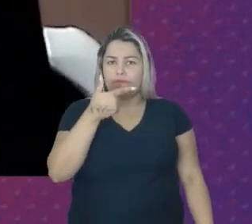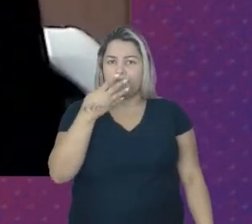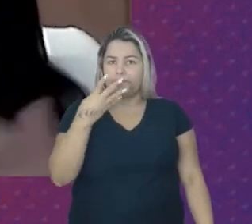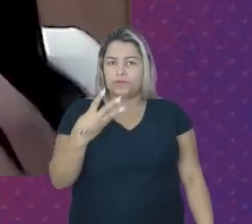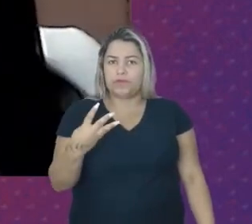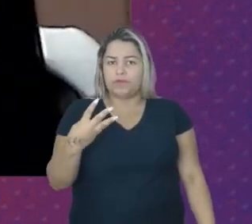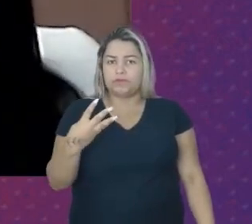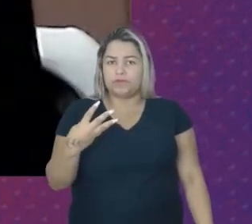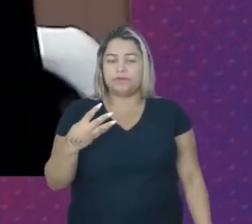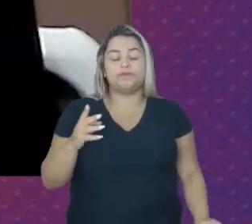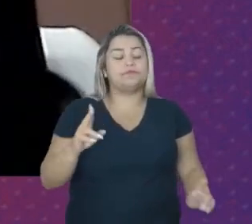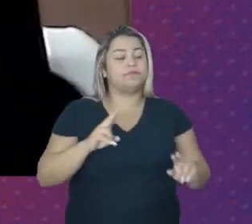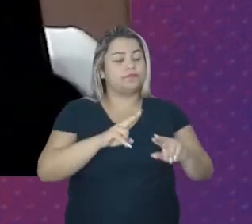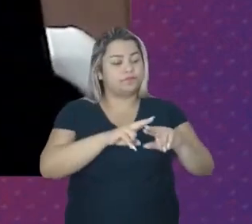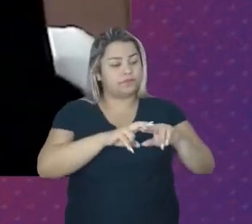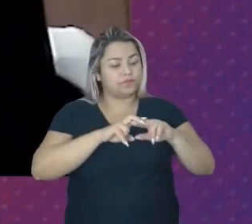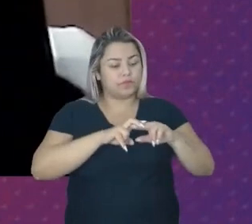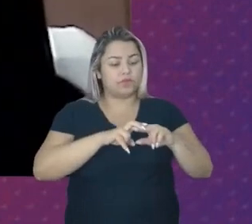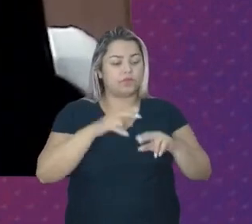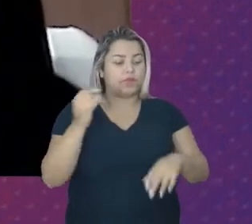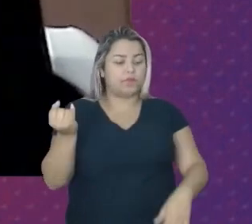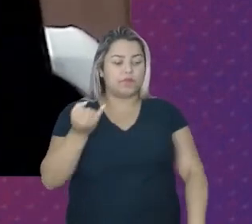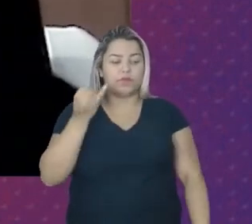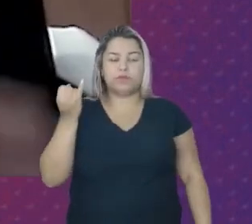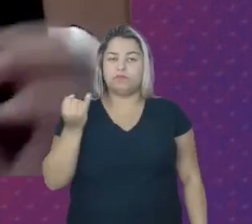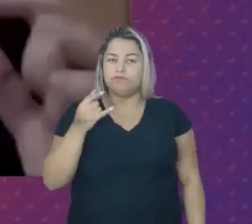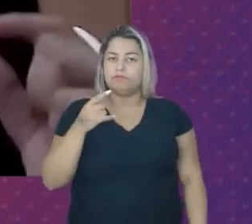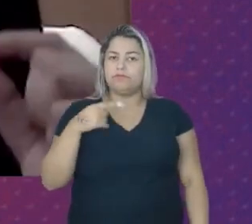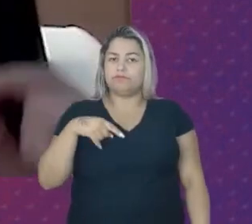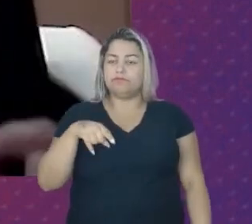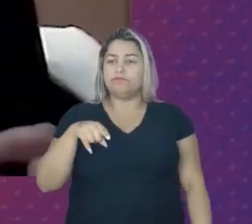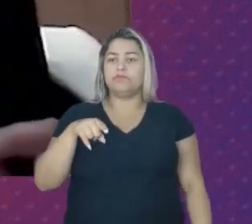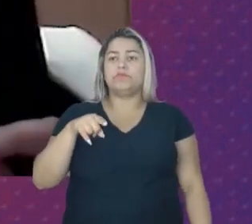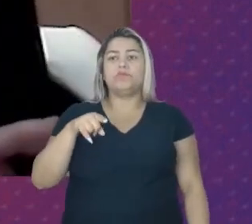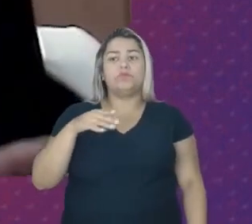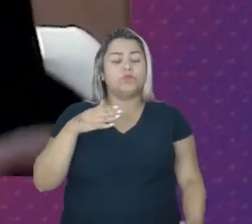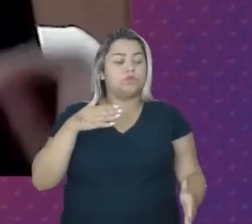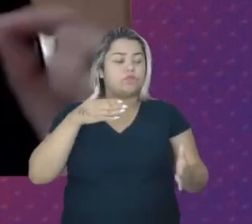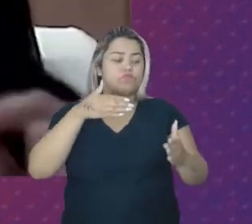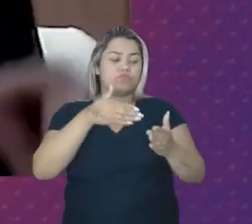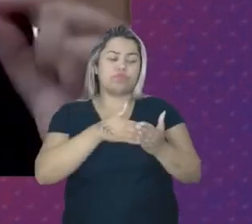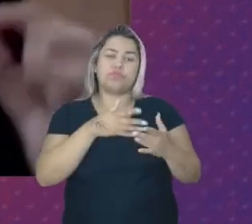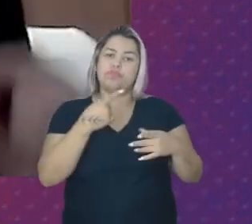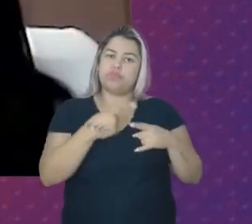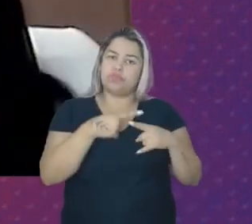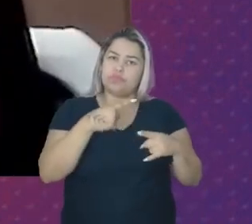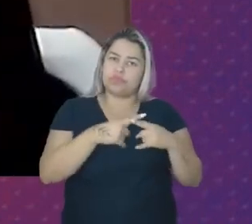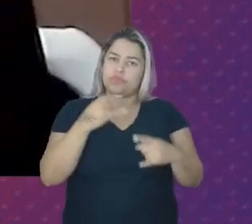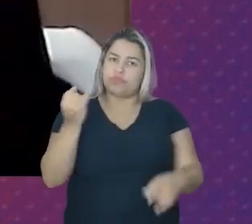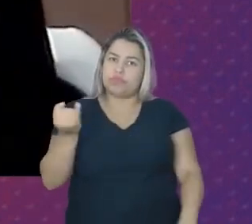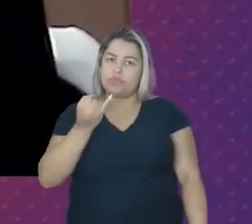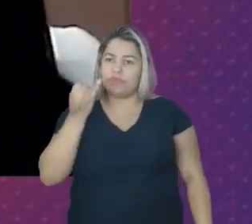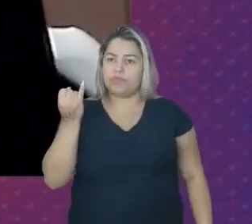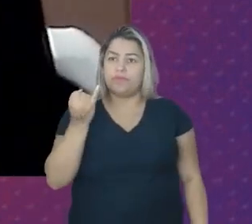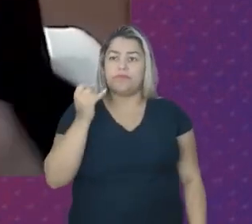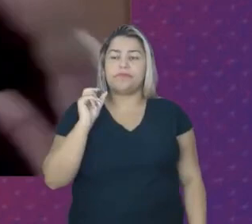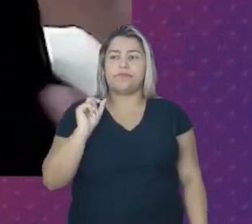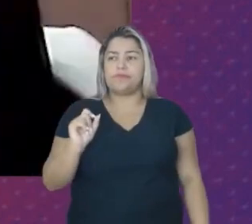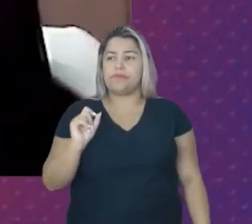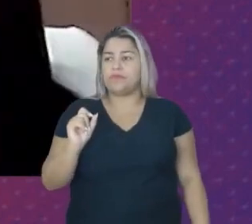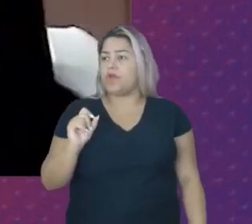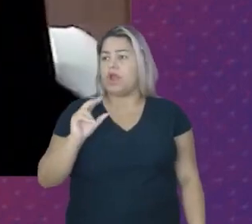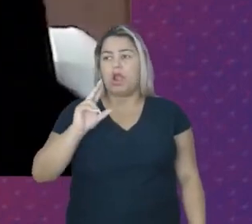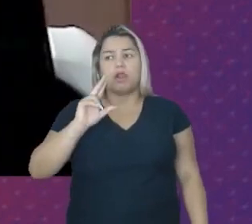2024. Então, é por isso que é muito importante que a gente se limite. Por que é importante se limitar? Porque